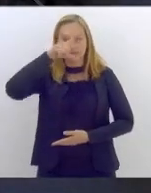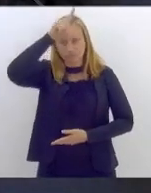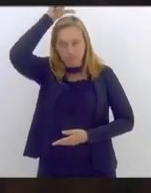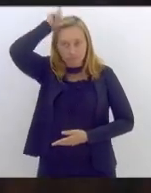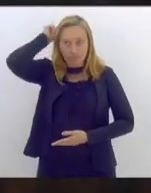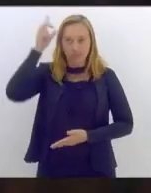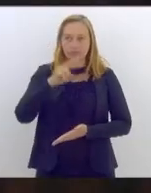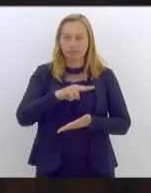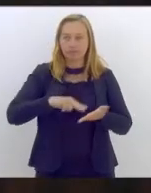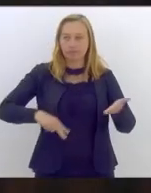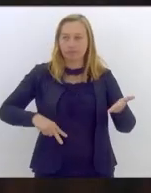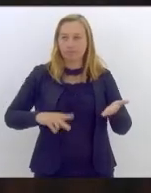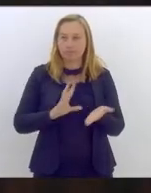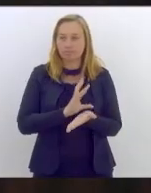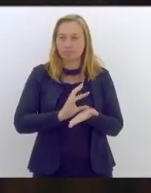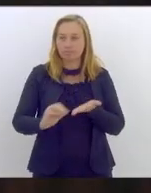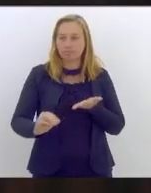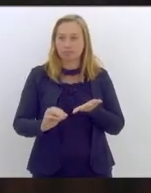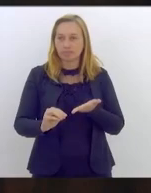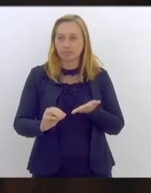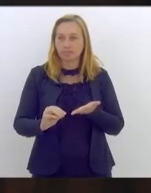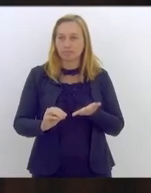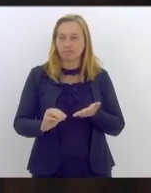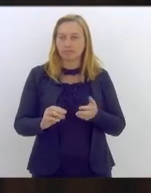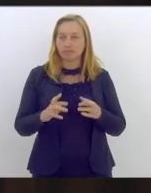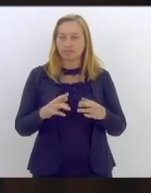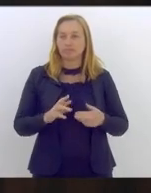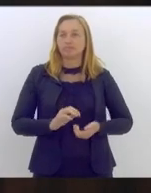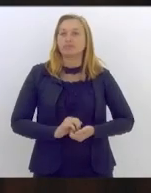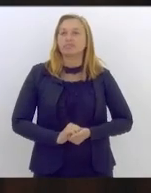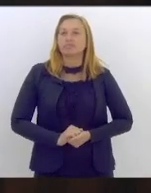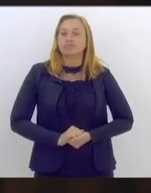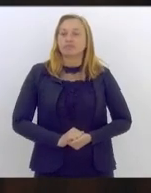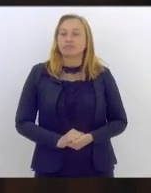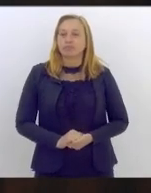Paulo para fazer a leitura da ata da sessão anterior.